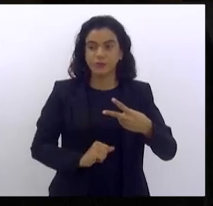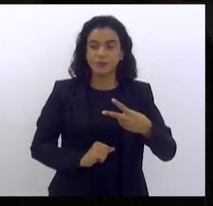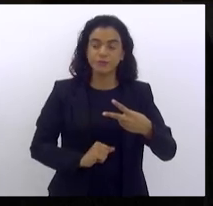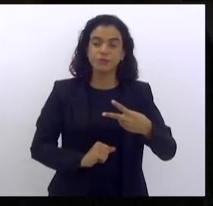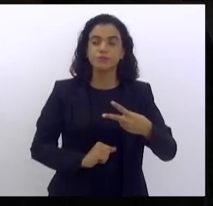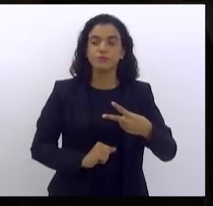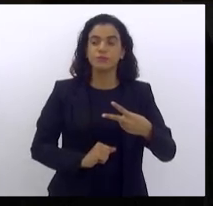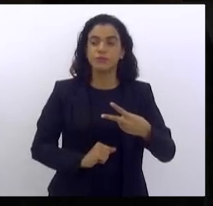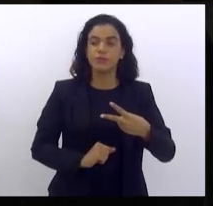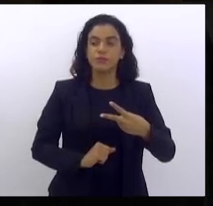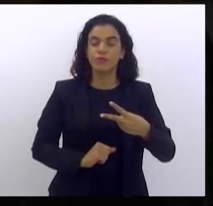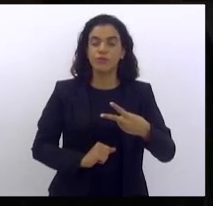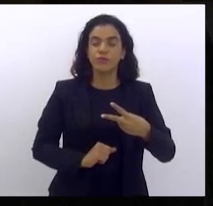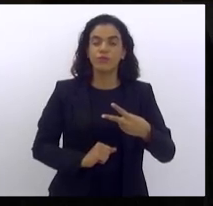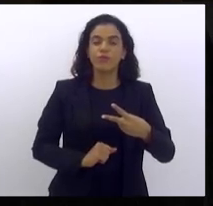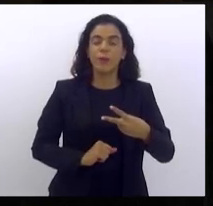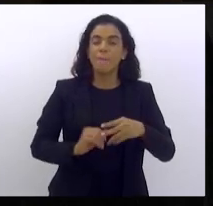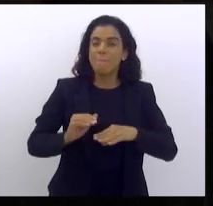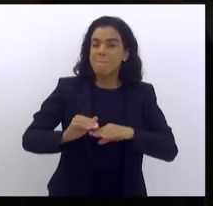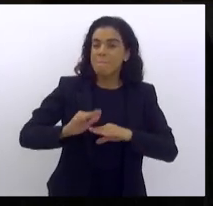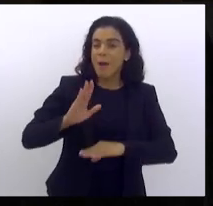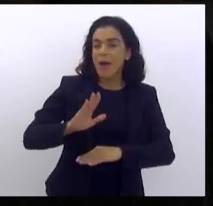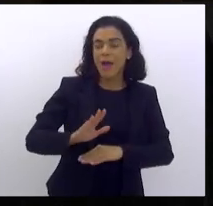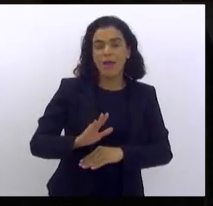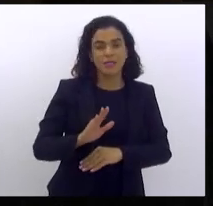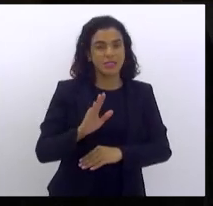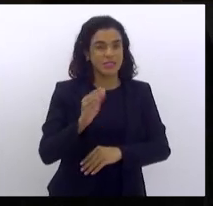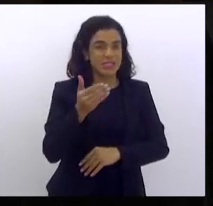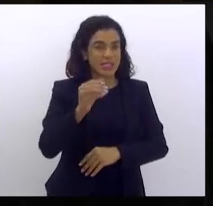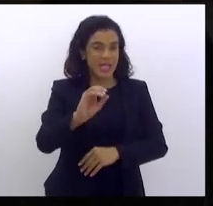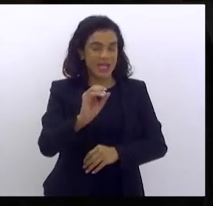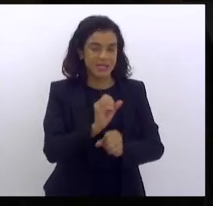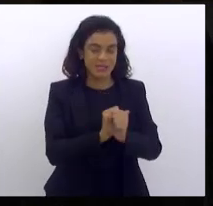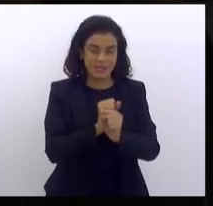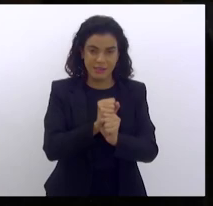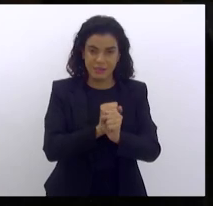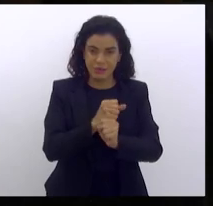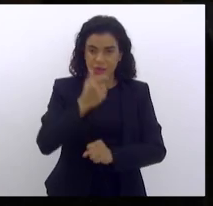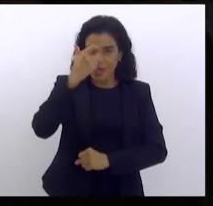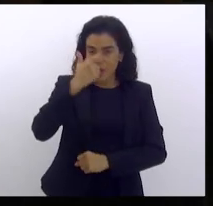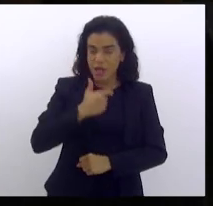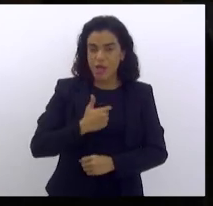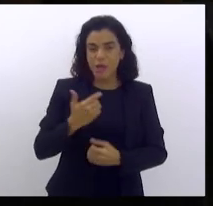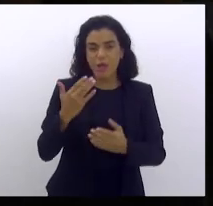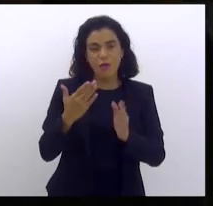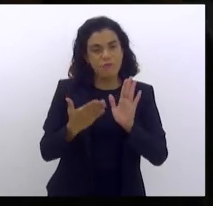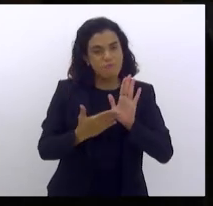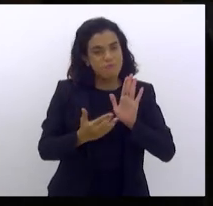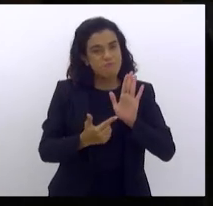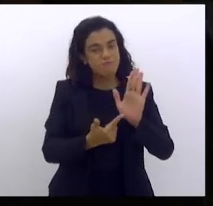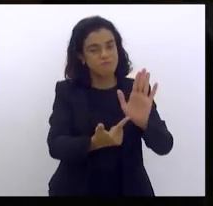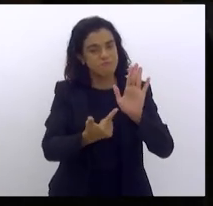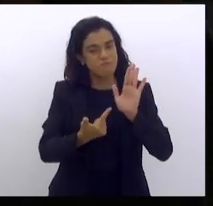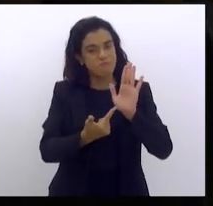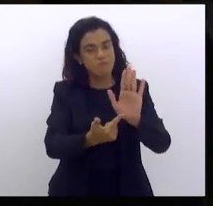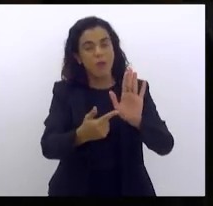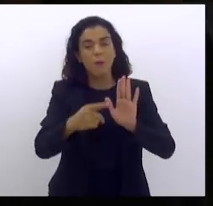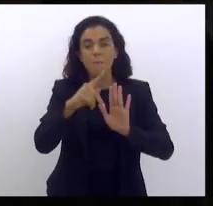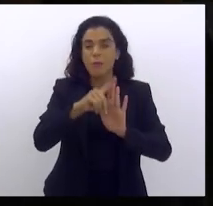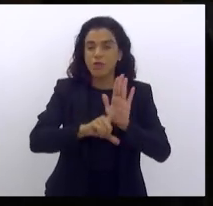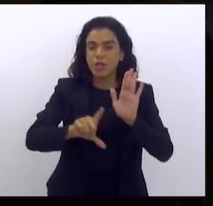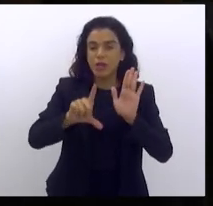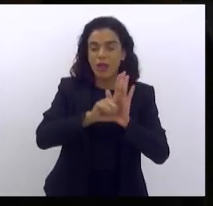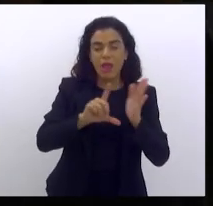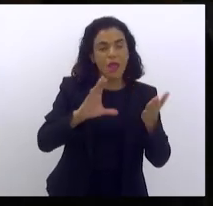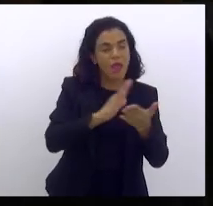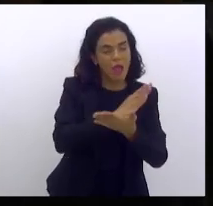presidente, há mais de uma década que eu venho apresentando projetos de leis, alguns geraram leis,